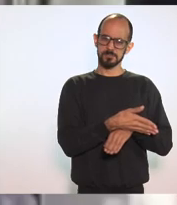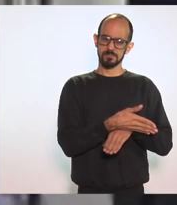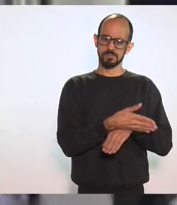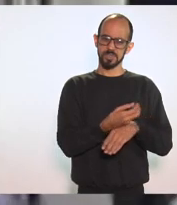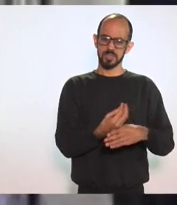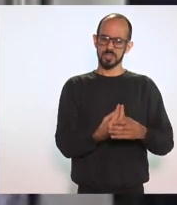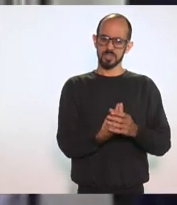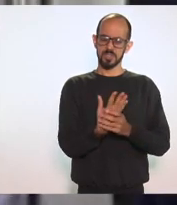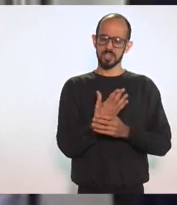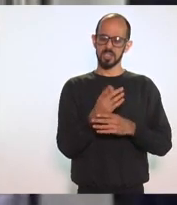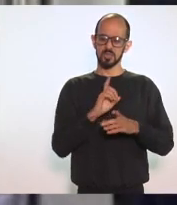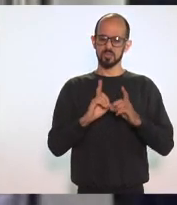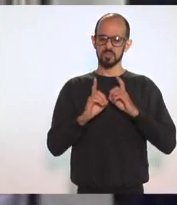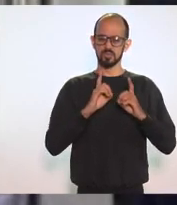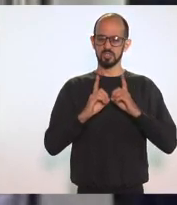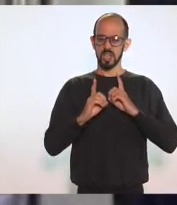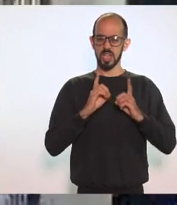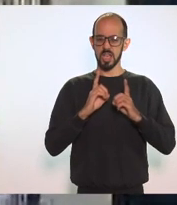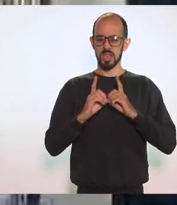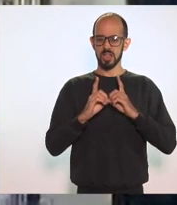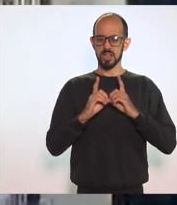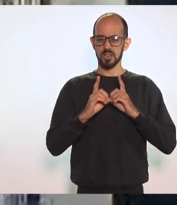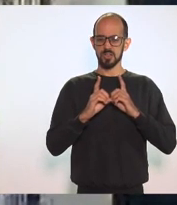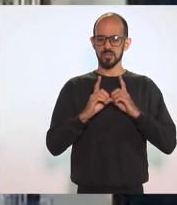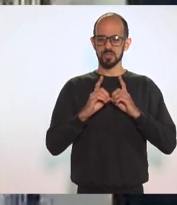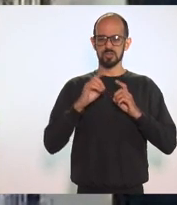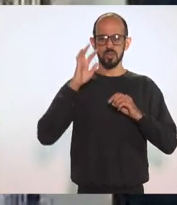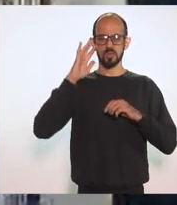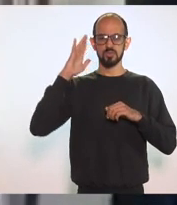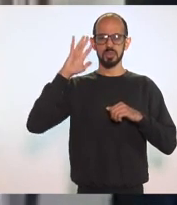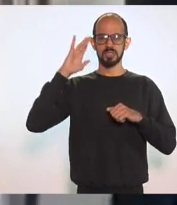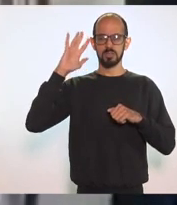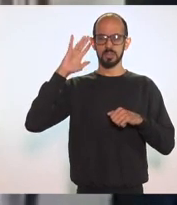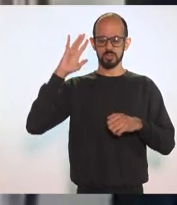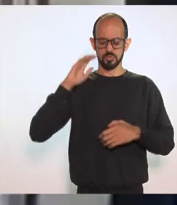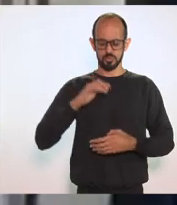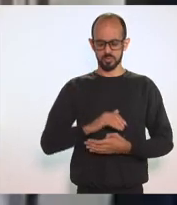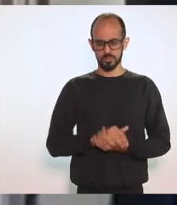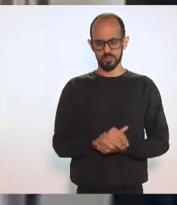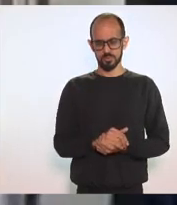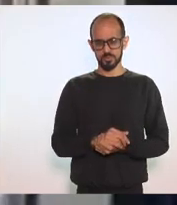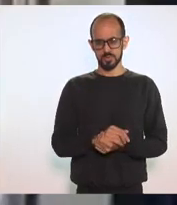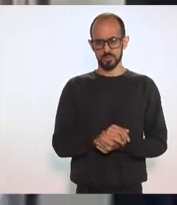dialogando com os pensamentos. Eu